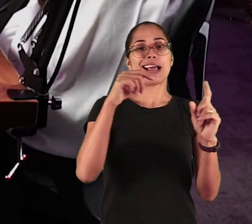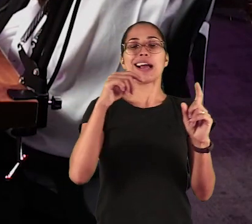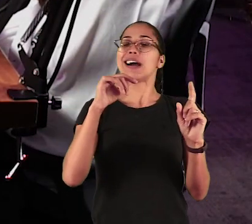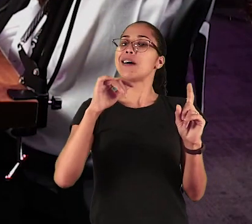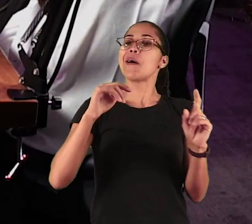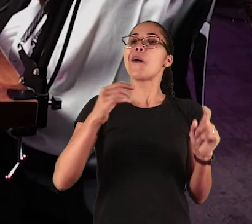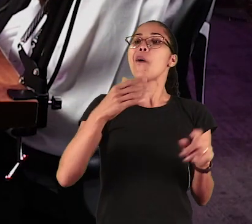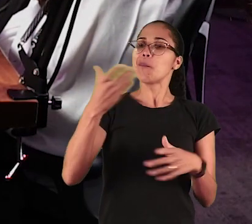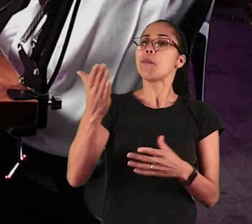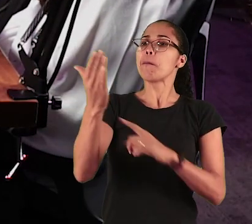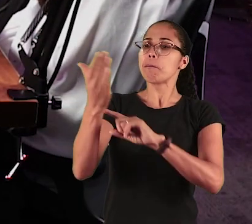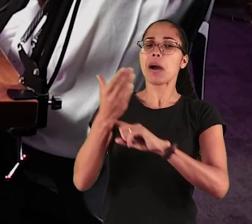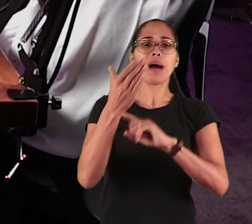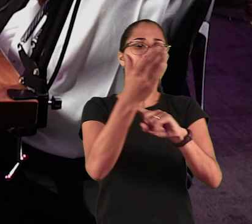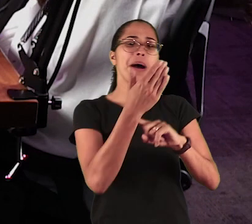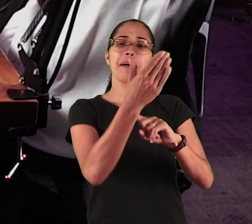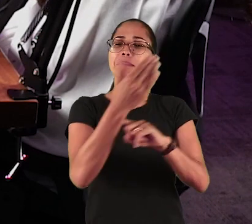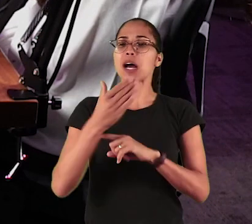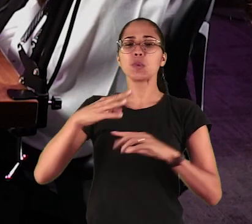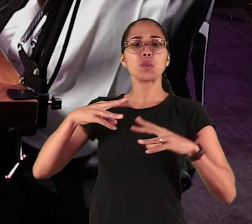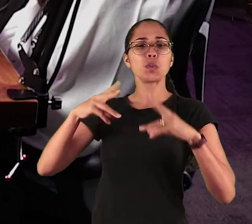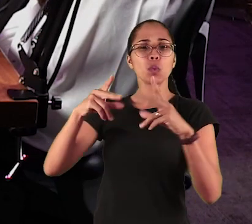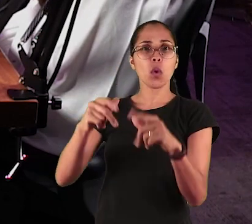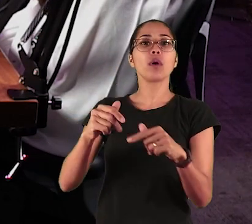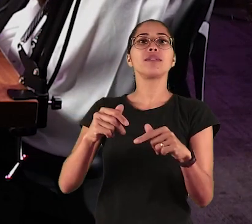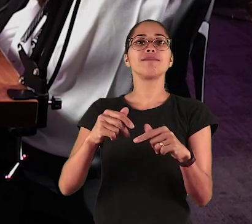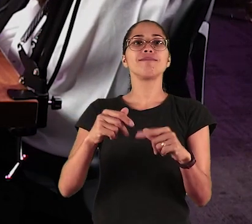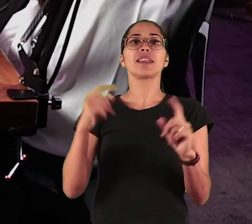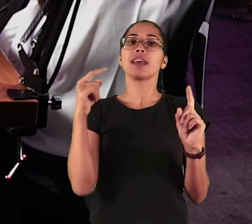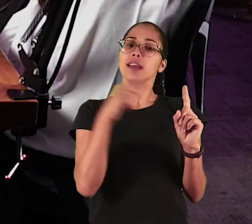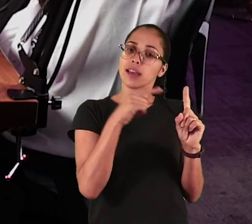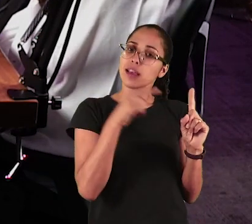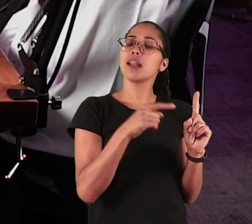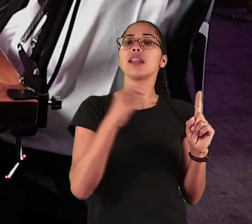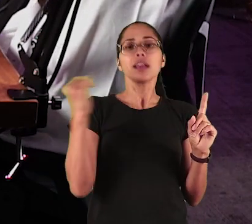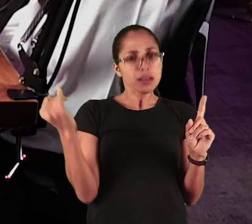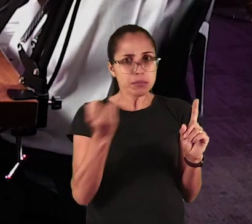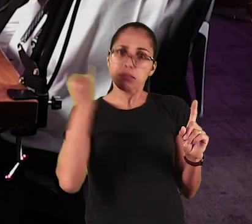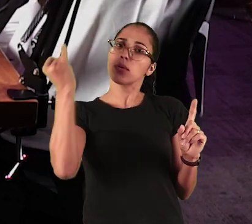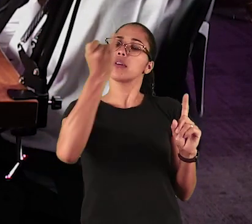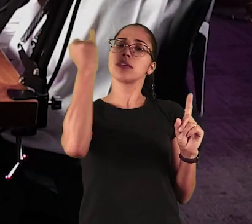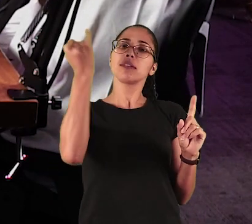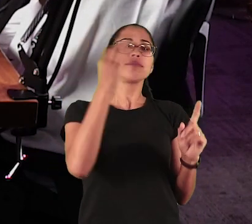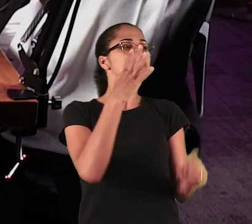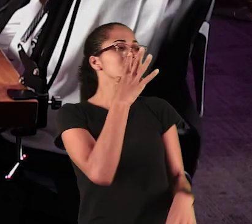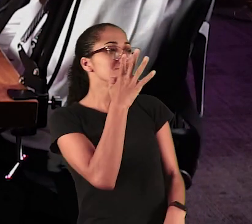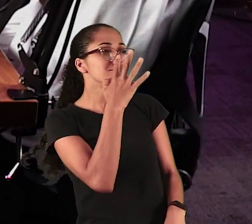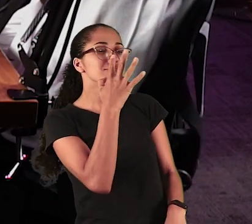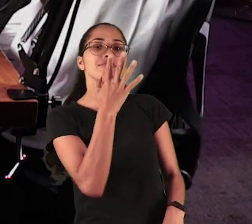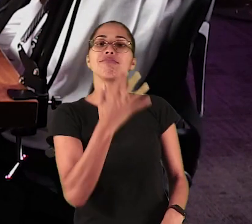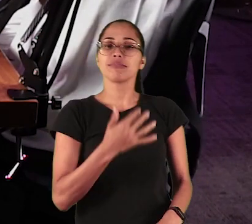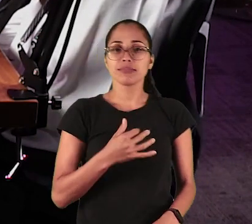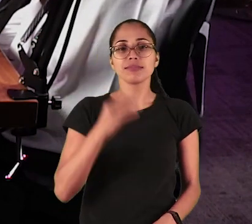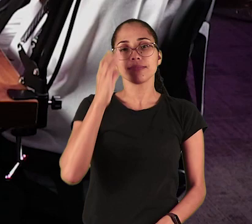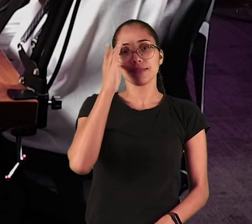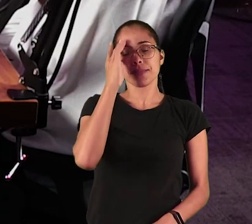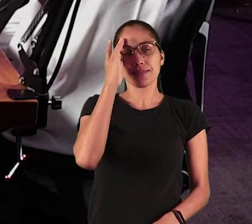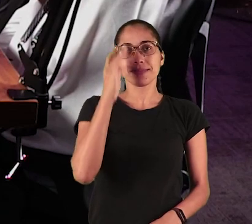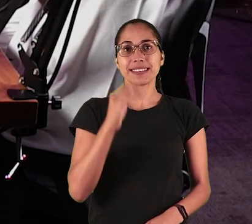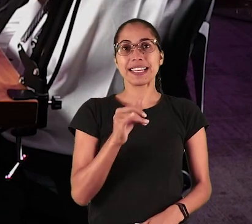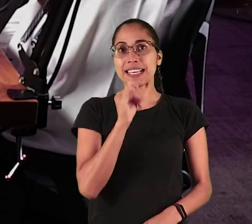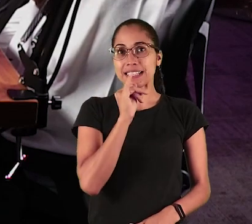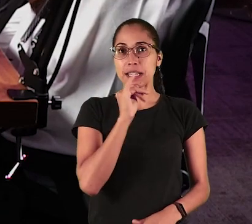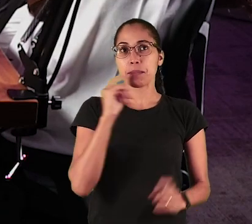benefícios para a discussão para a produtividade da empresa Ele também é um líder inspirador para nós mulheres